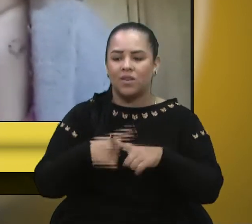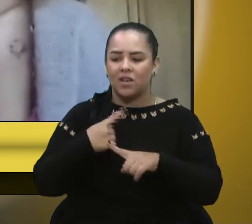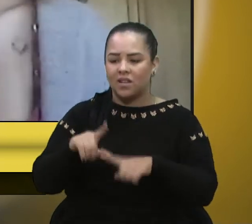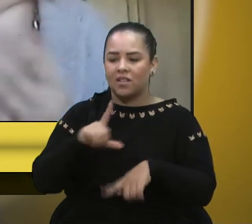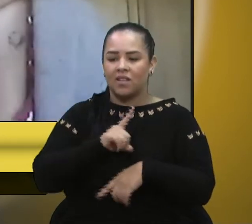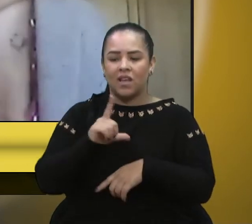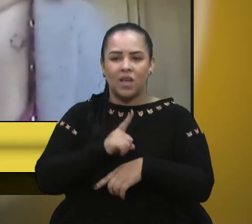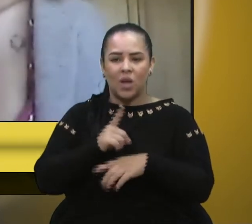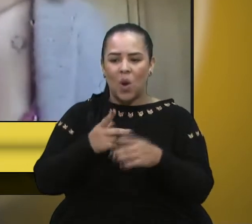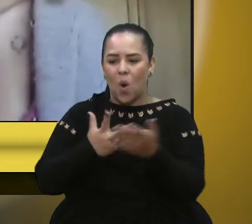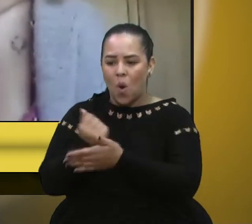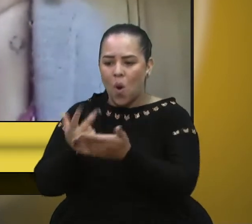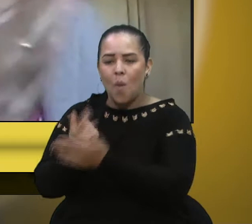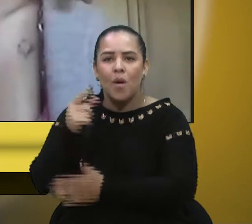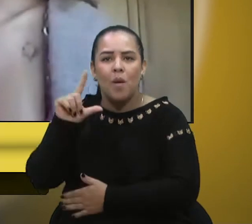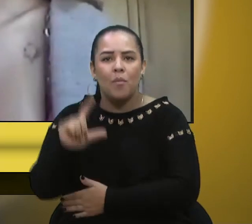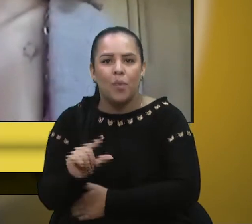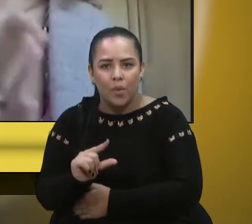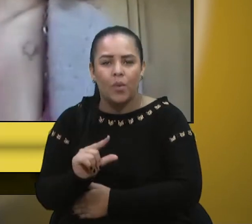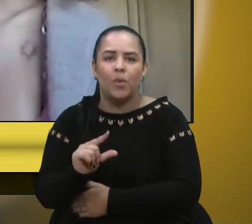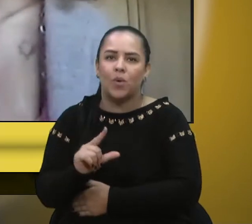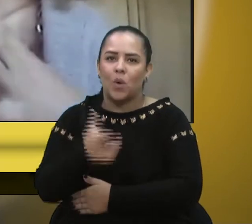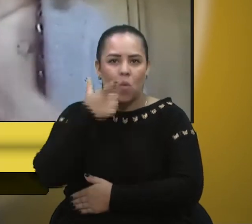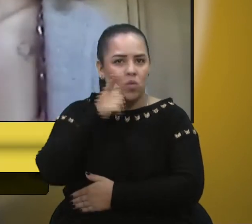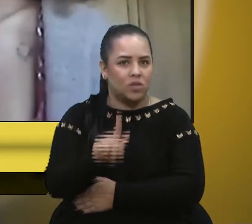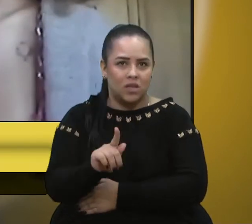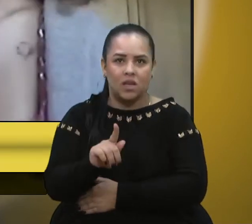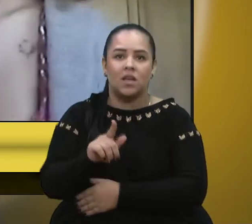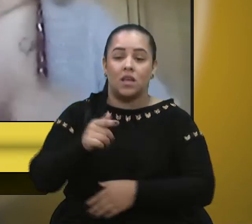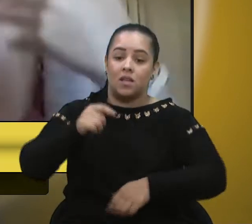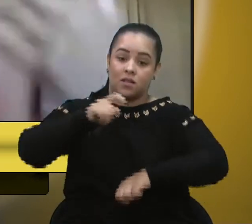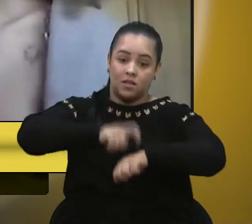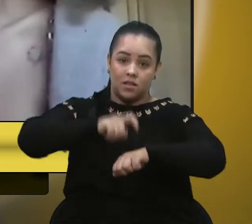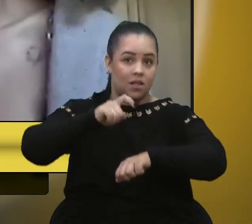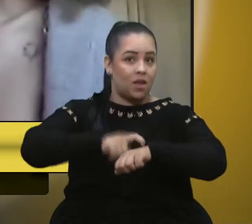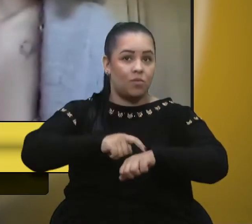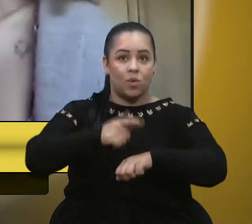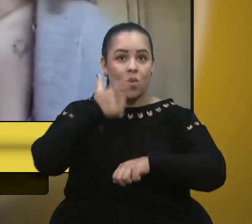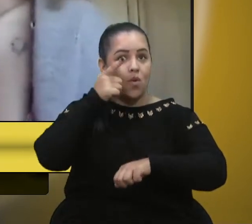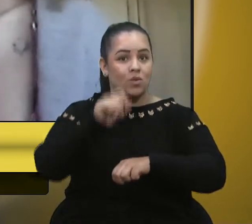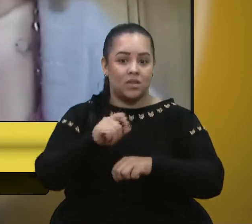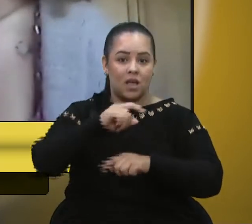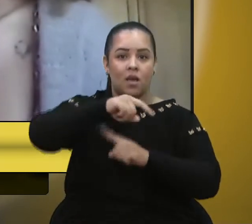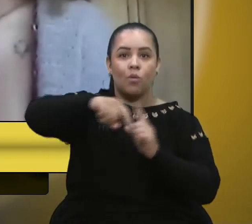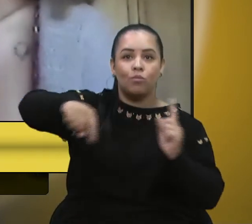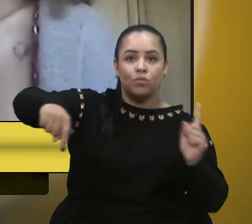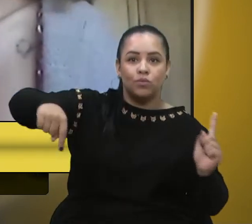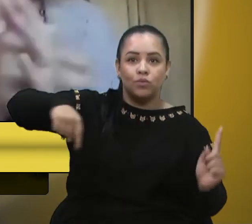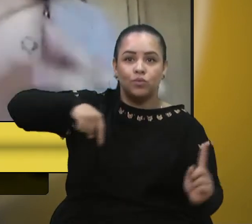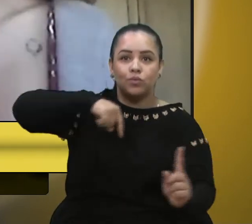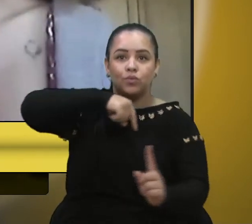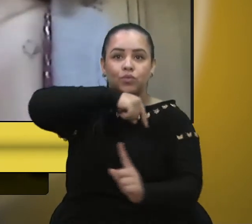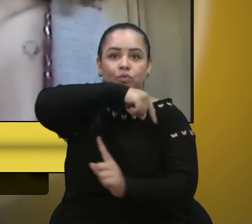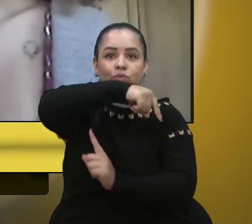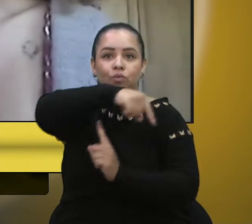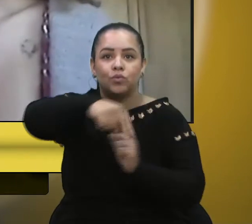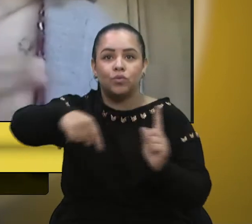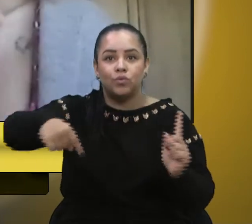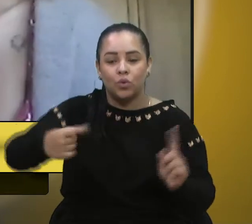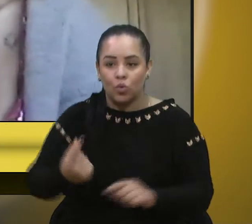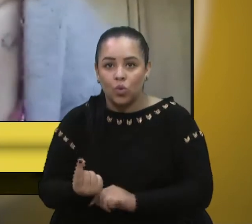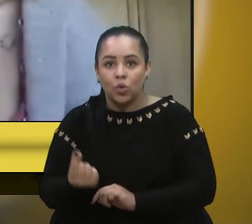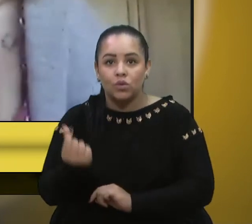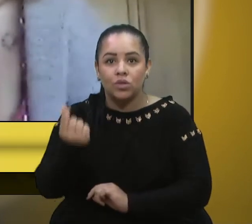população, que infelizmente neste período está impedida de girar a roda da nossa economia, tendo em vista que tem